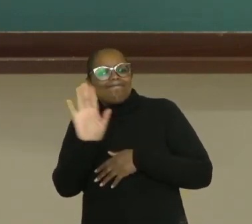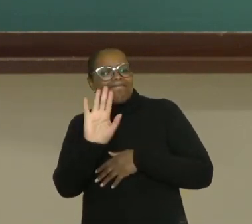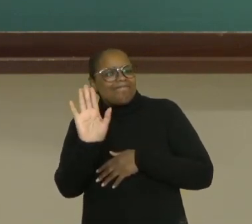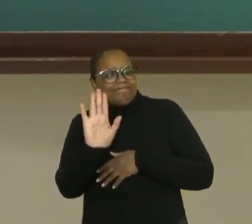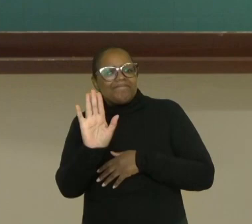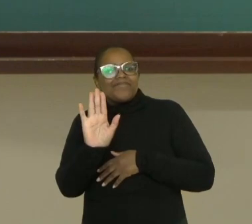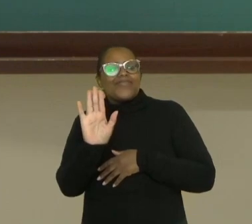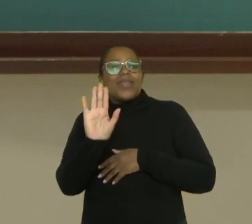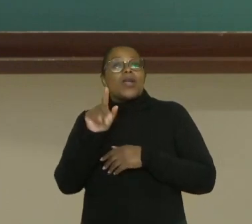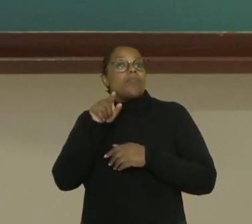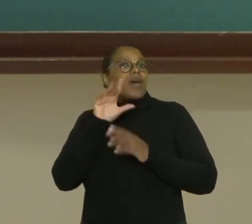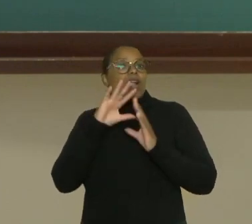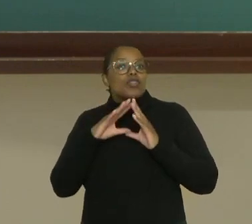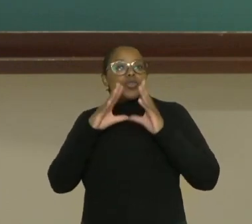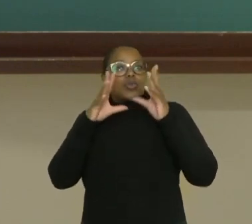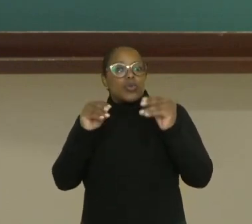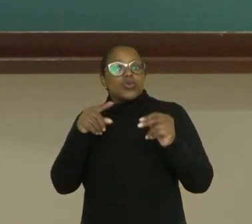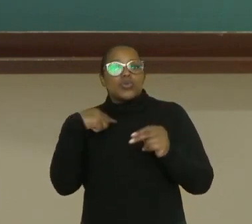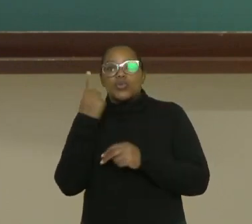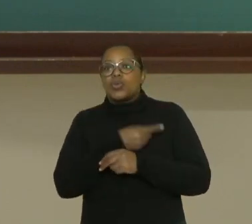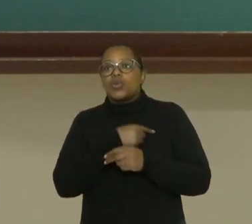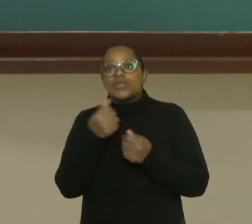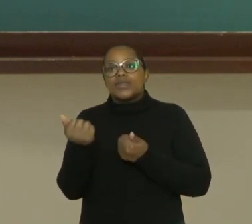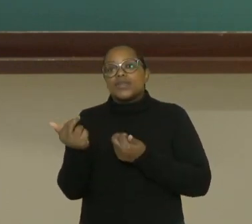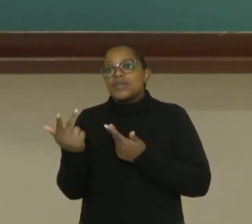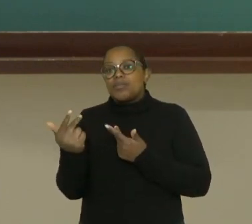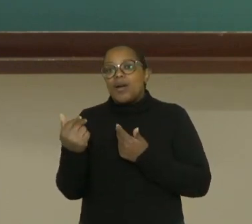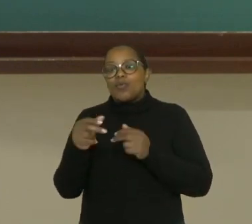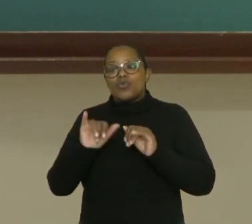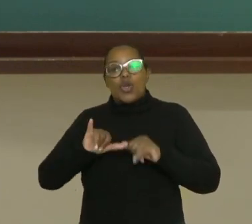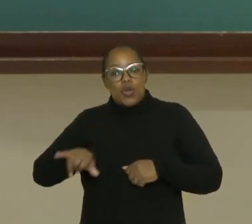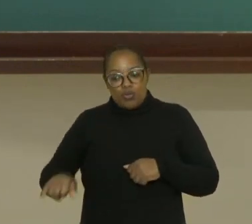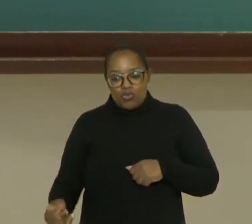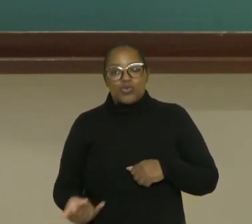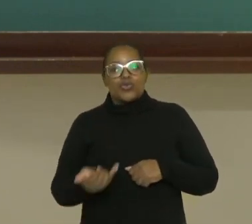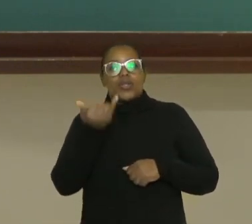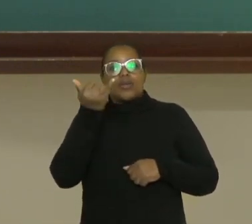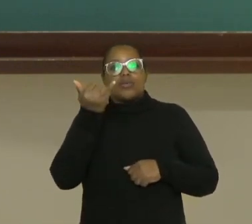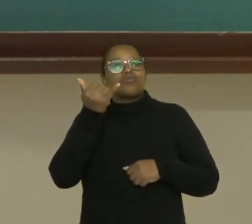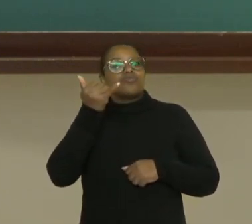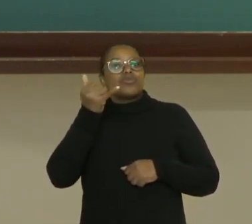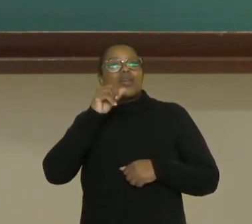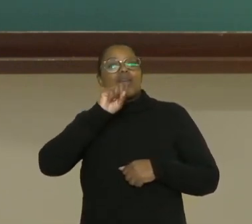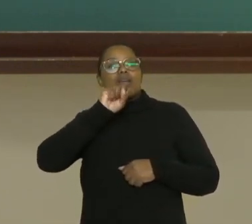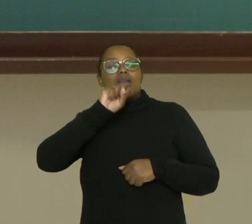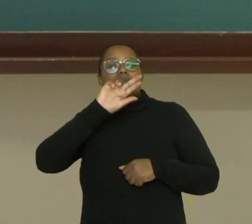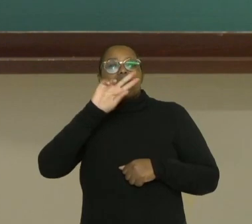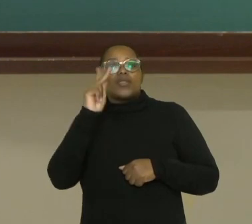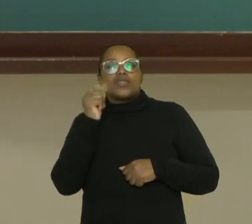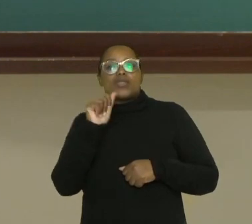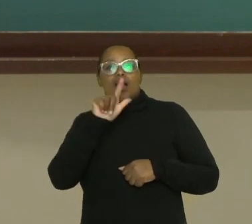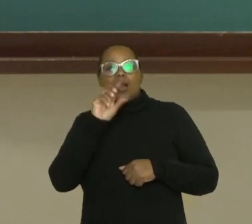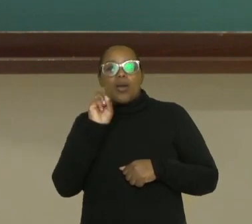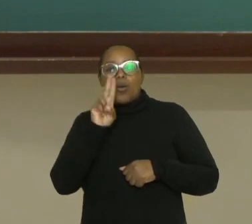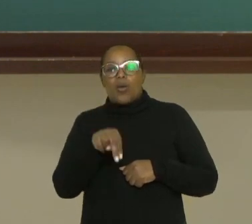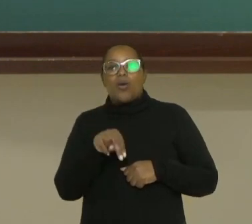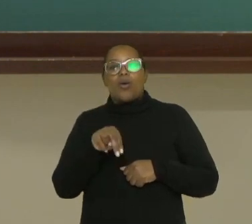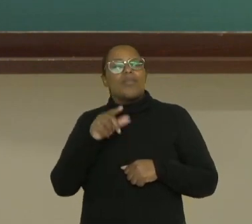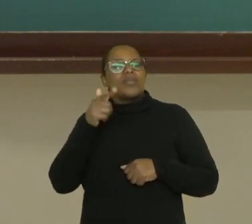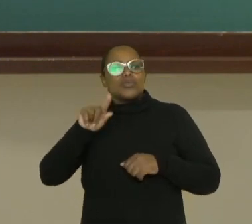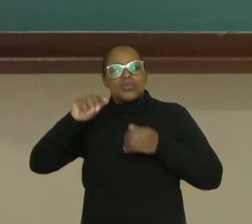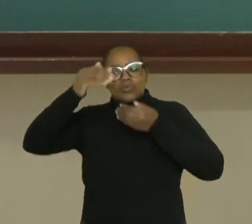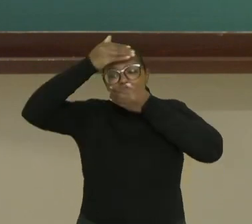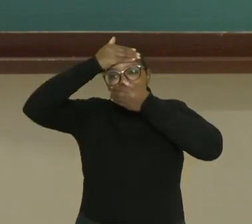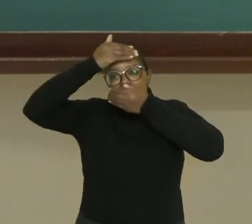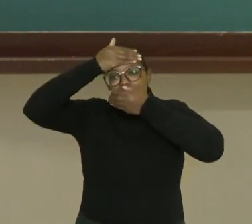dizendo para todos os nossos irmãos judeus, Shalom, para os muçulmanos, Salam